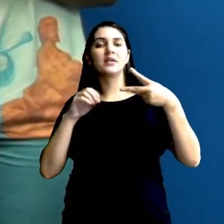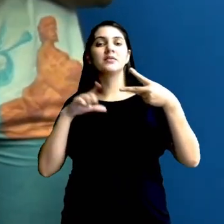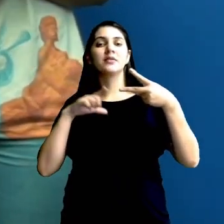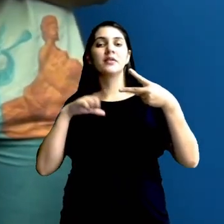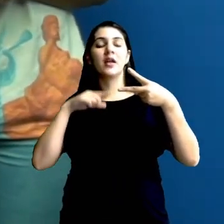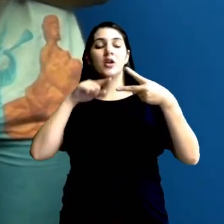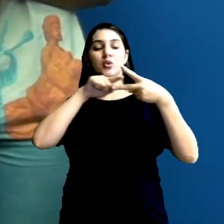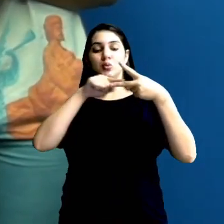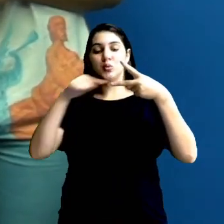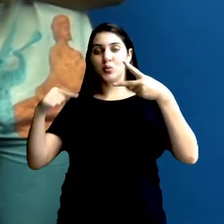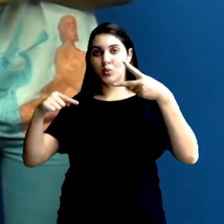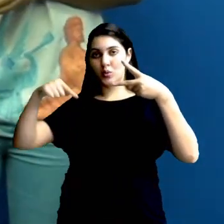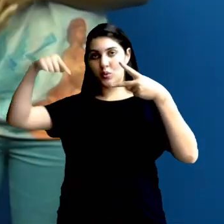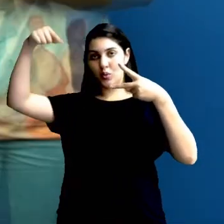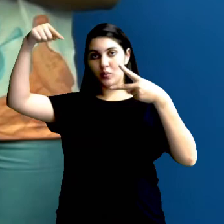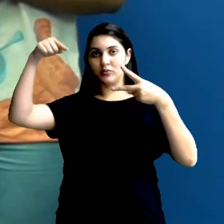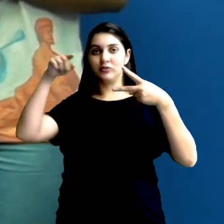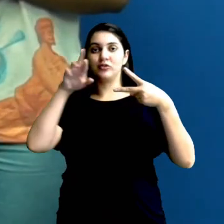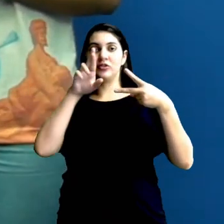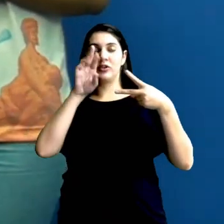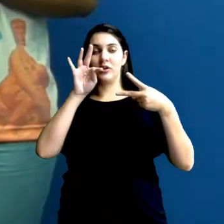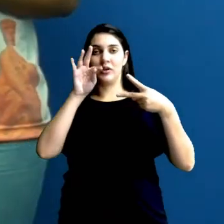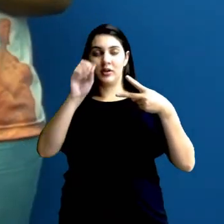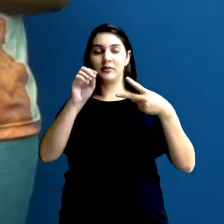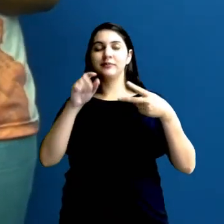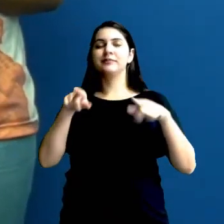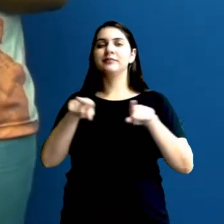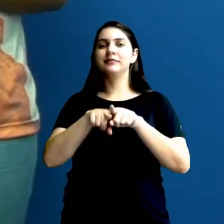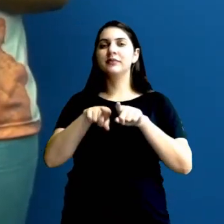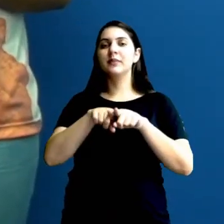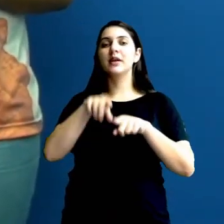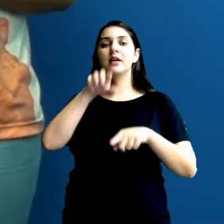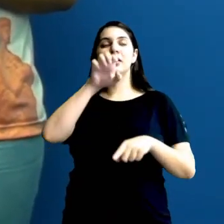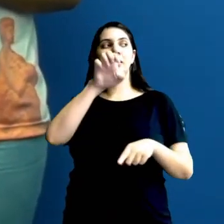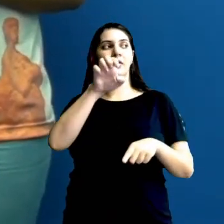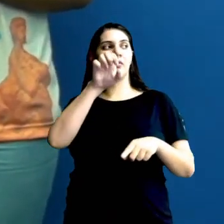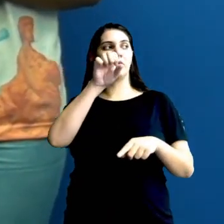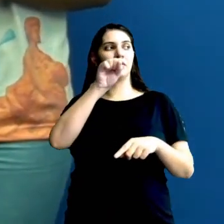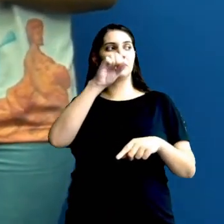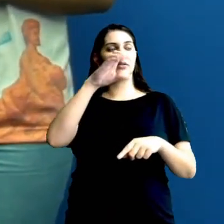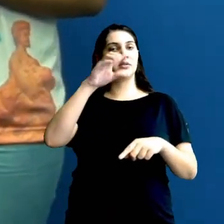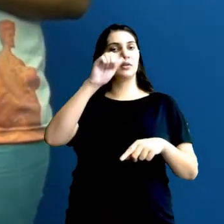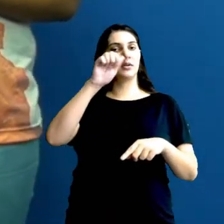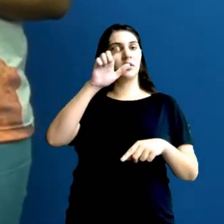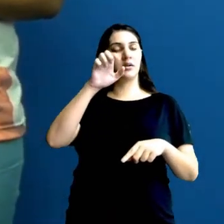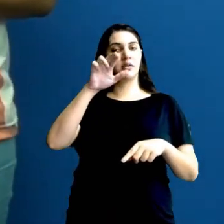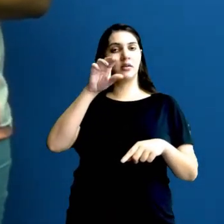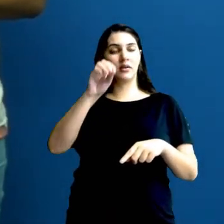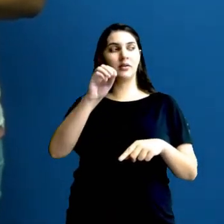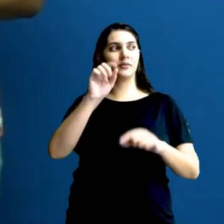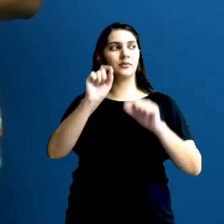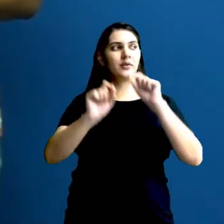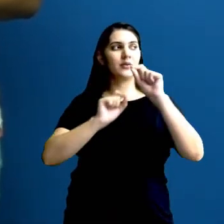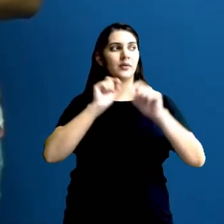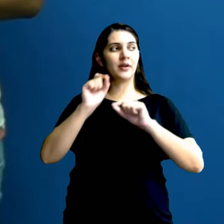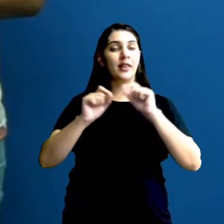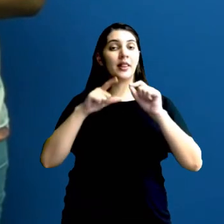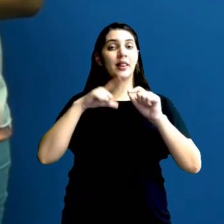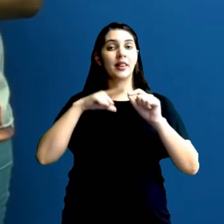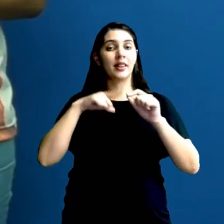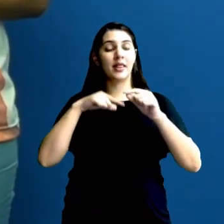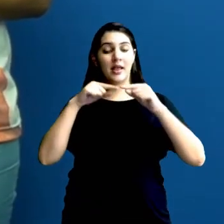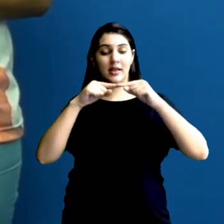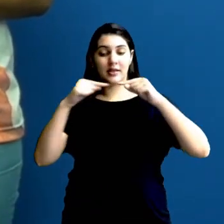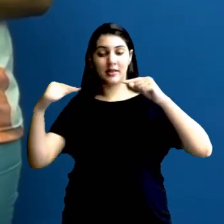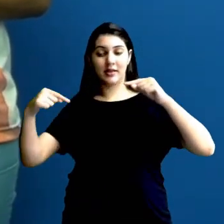ele tem que ter dois lados retos. Nós temos também o trapézio escaleno. O trapézio escaleno tem